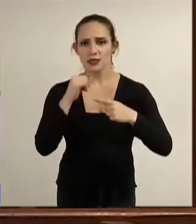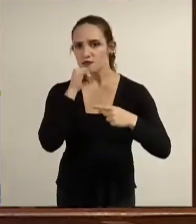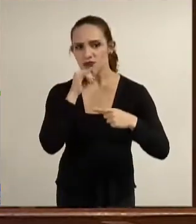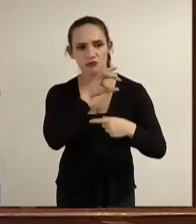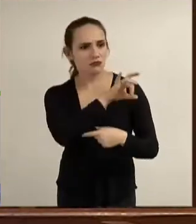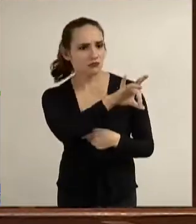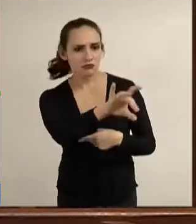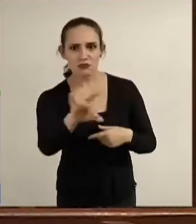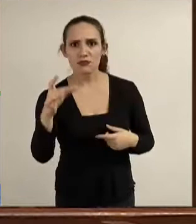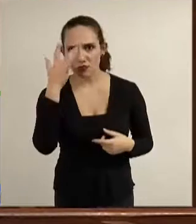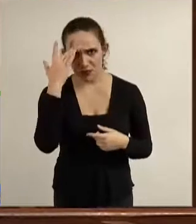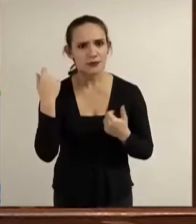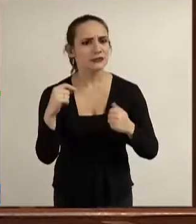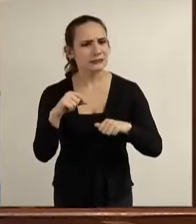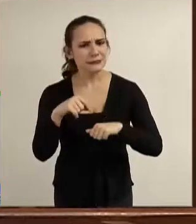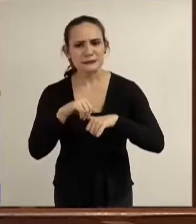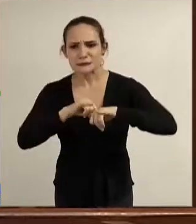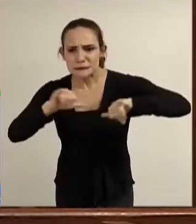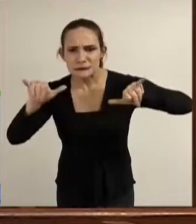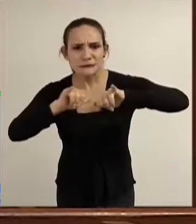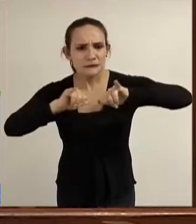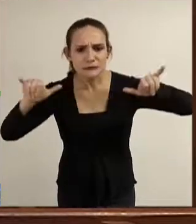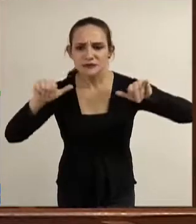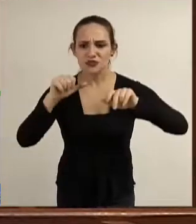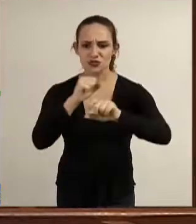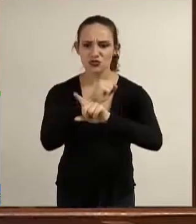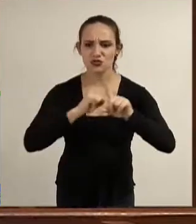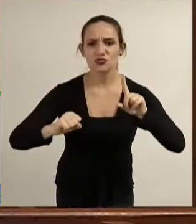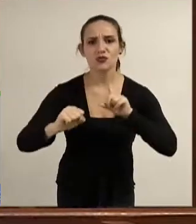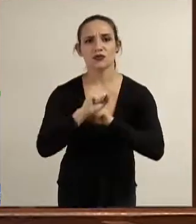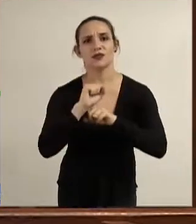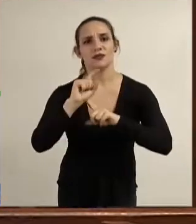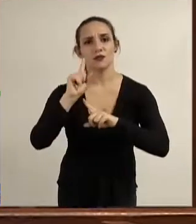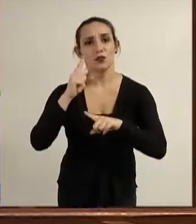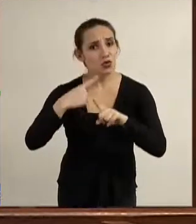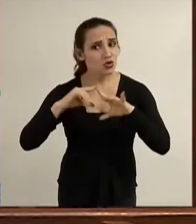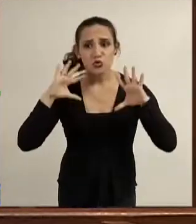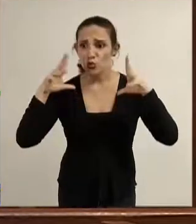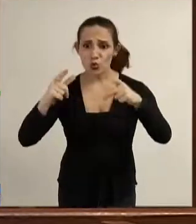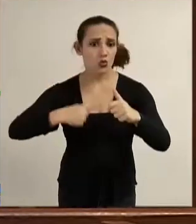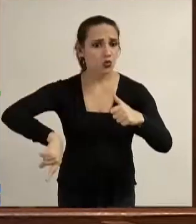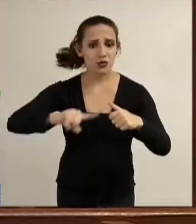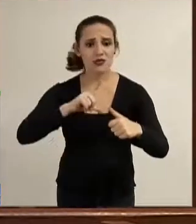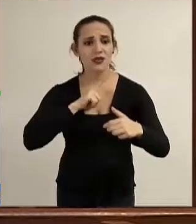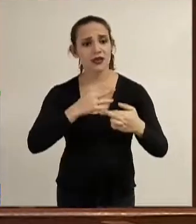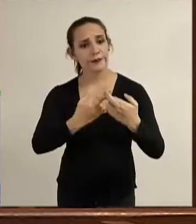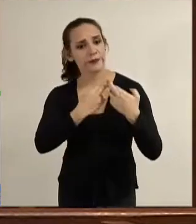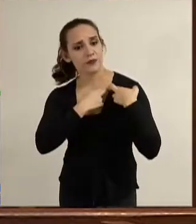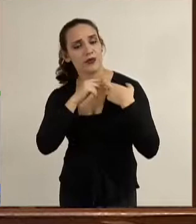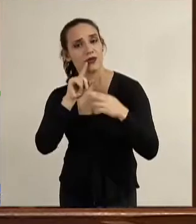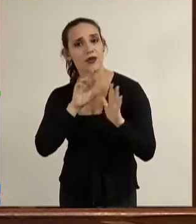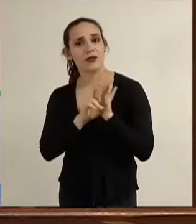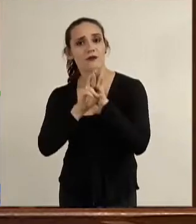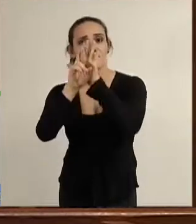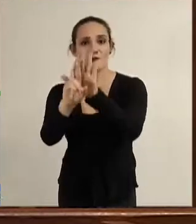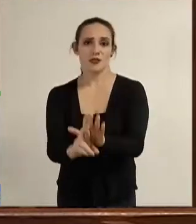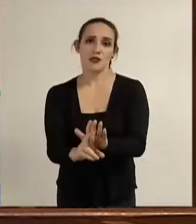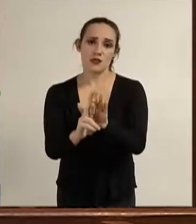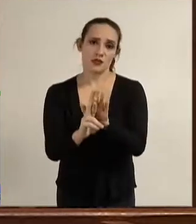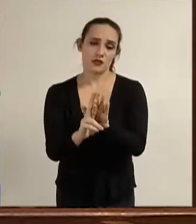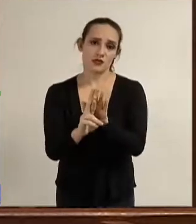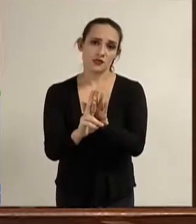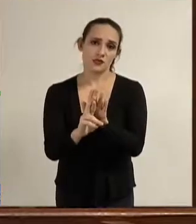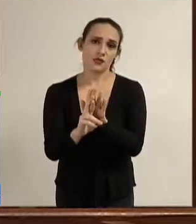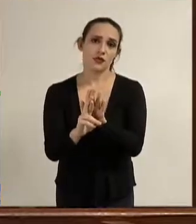possibilidades, levando essa palavra à nossa sociedade, e nós temos uma responsabilidade muito grande, como representante do